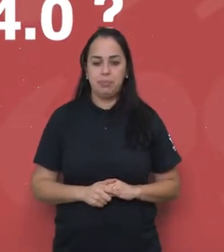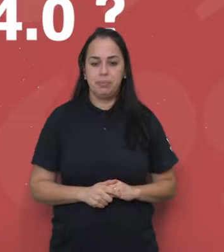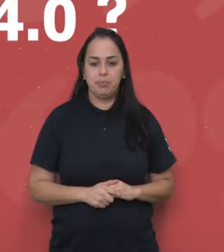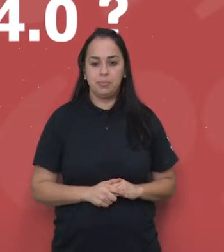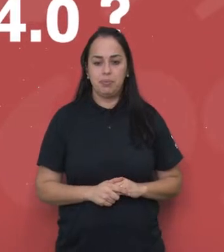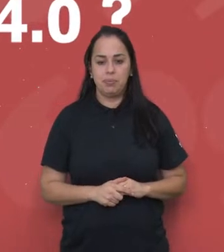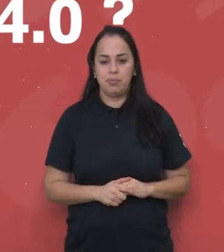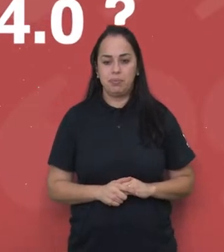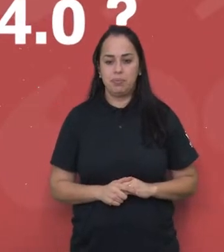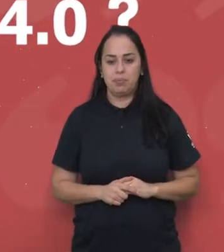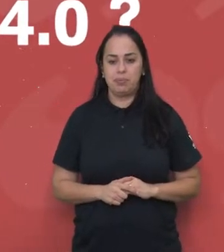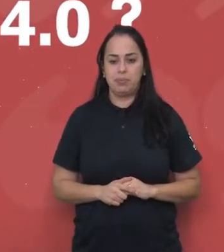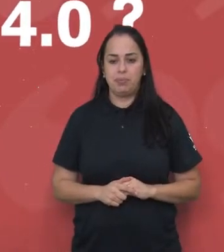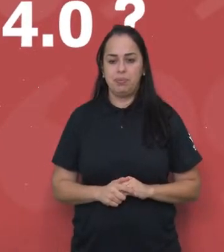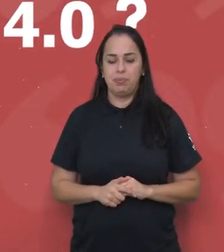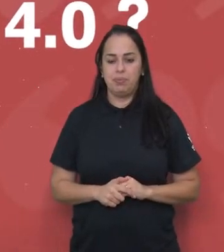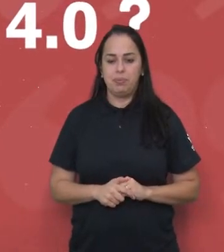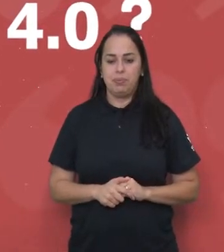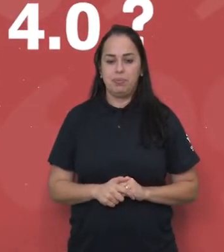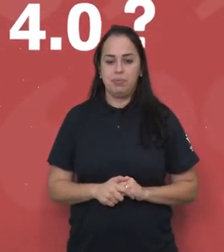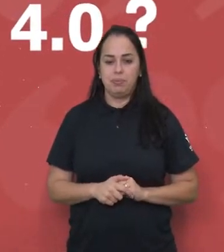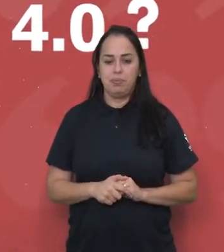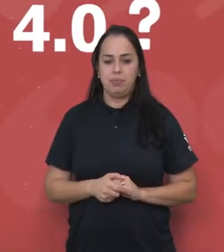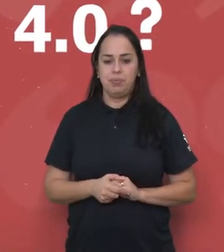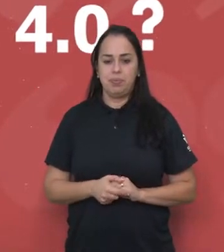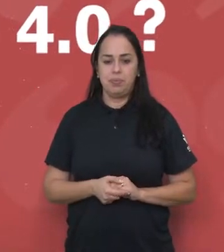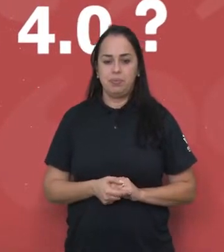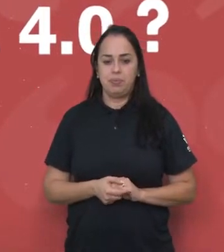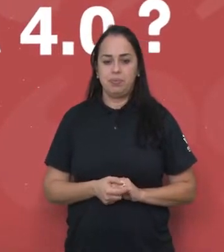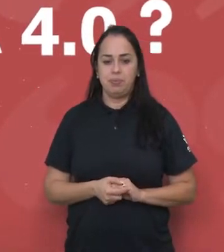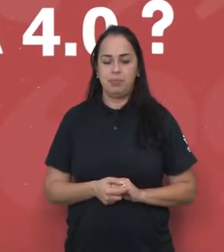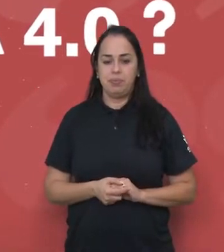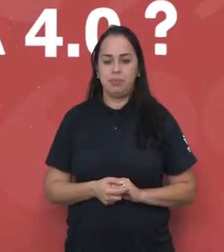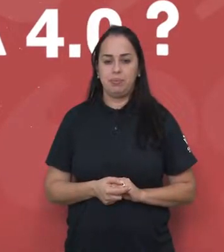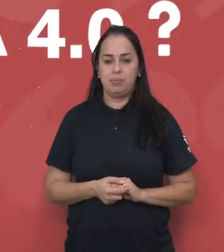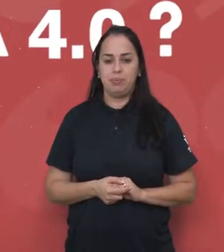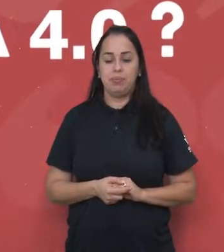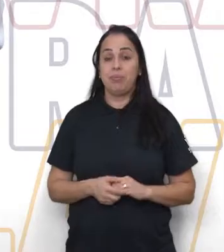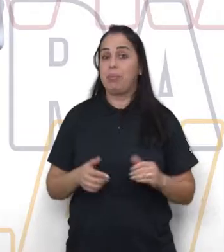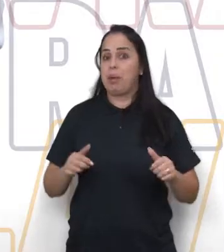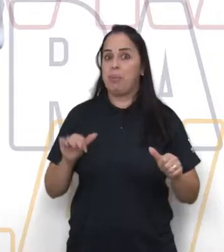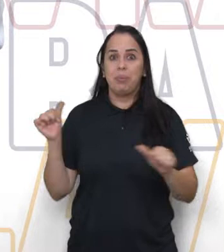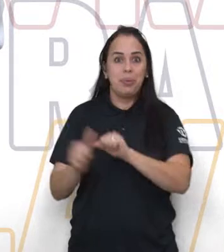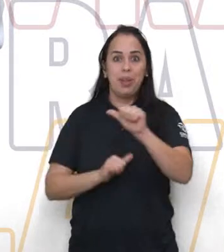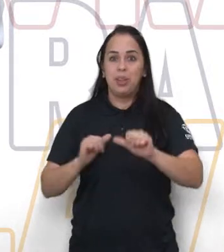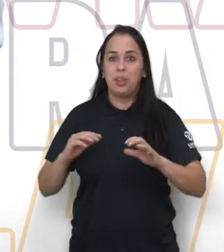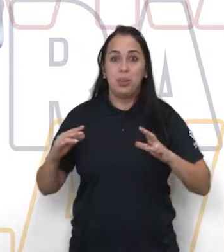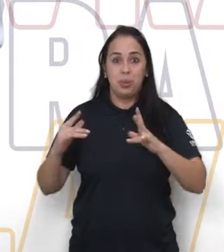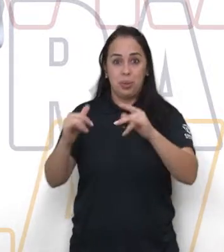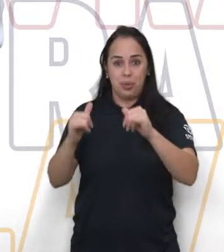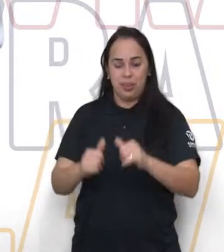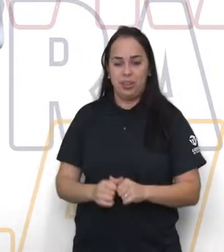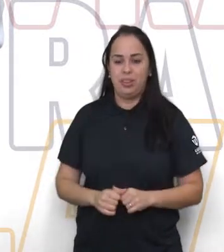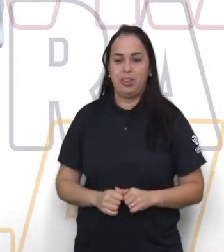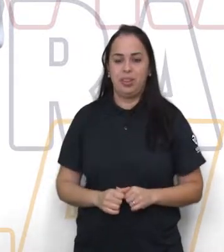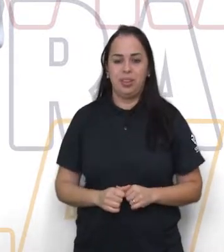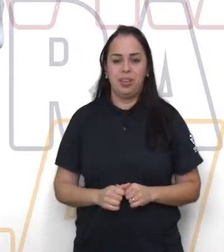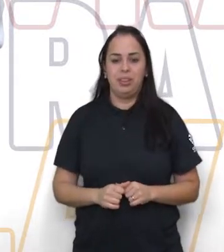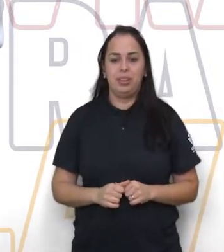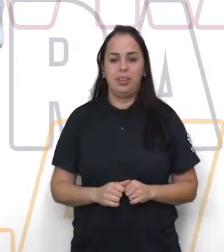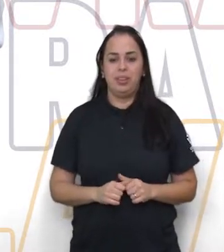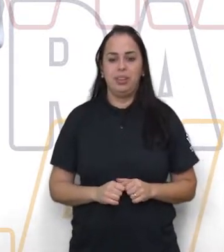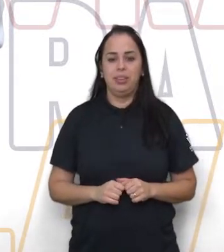empresa e seus funcionários para se adequar à indústria 4.0 muda tudo eu sou